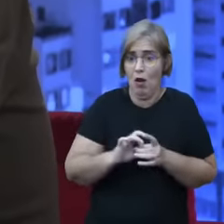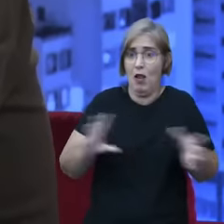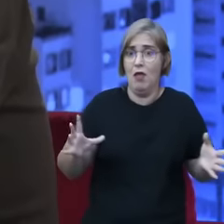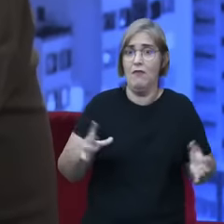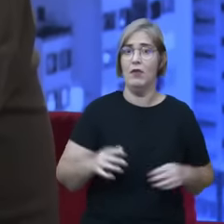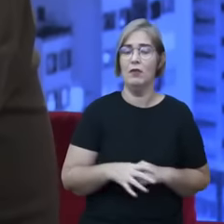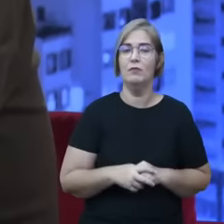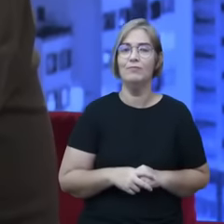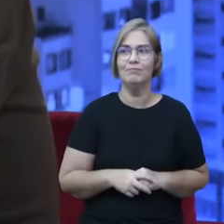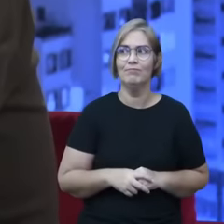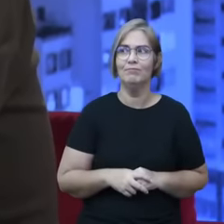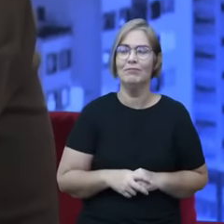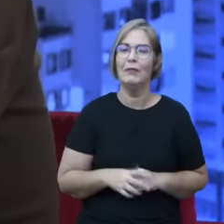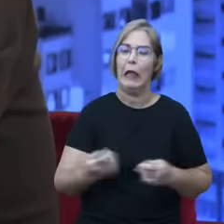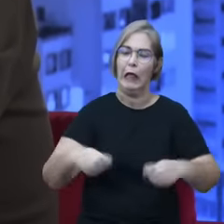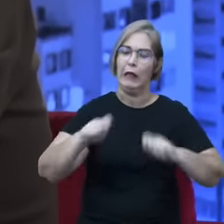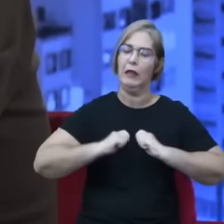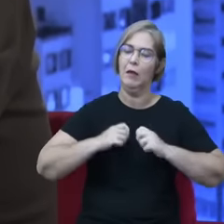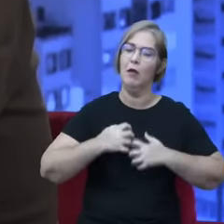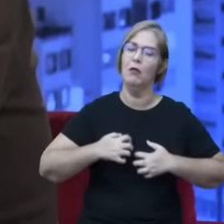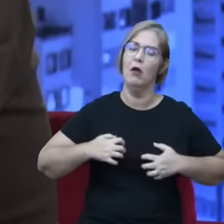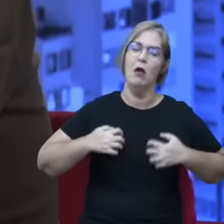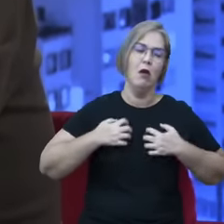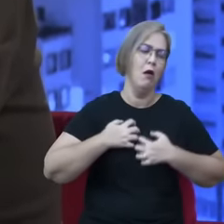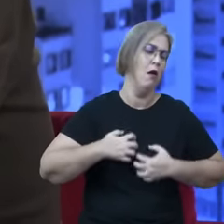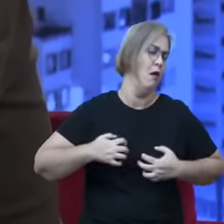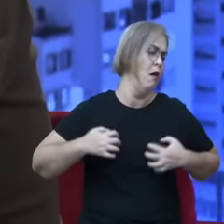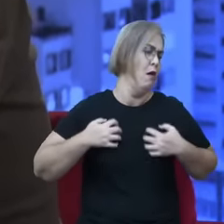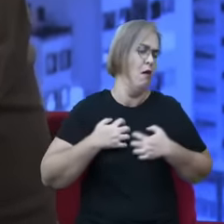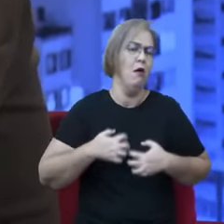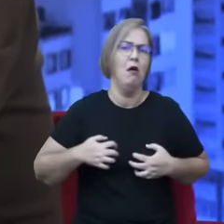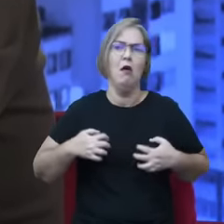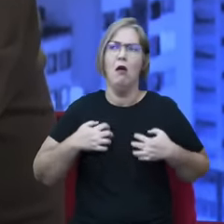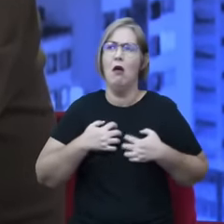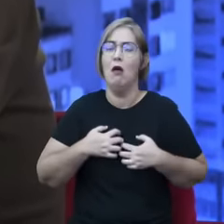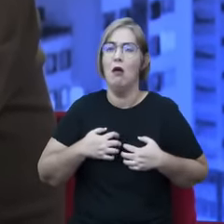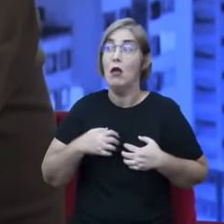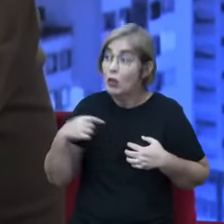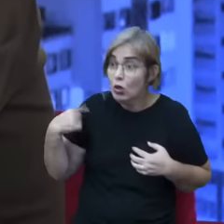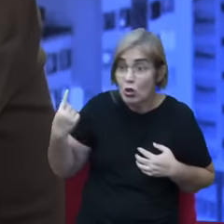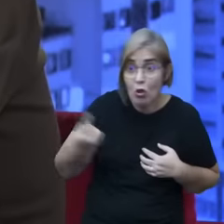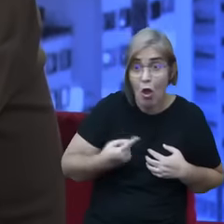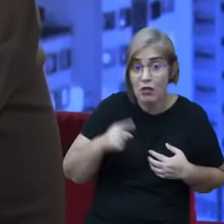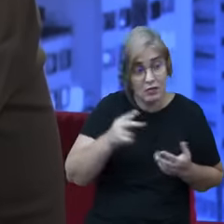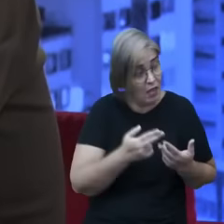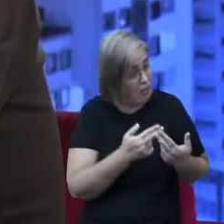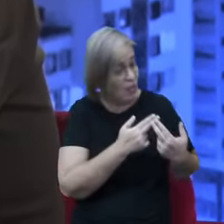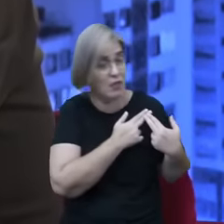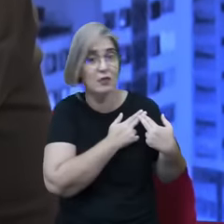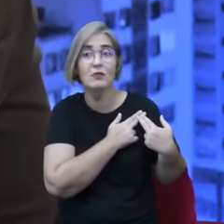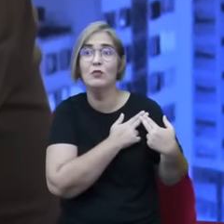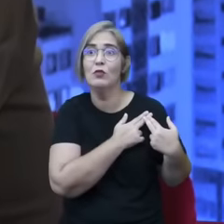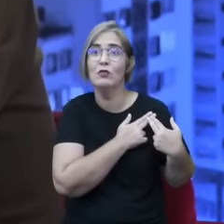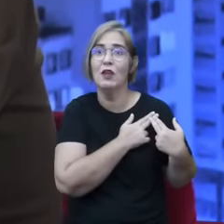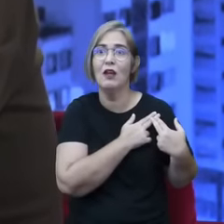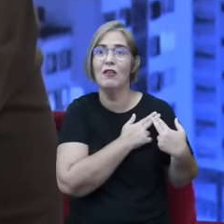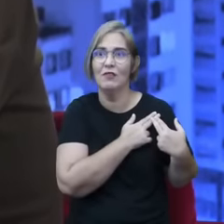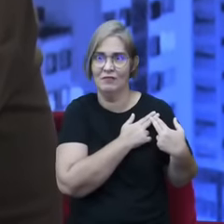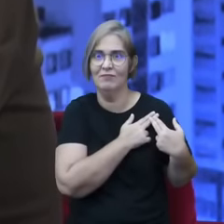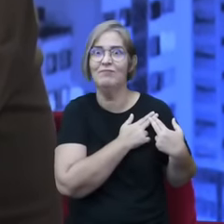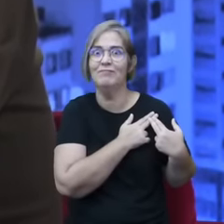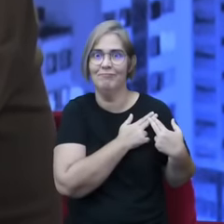essência. Que que é isso? significa dizer, bom, somos nós é que realizamos a nossa